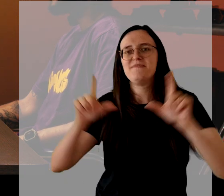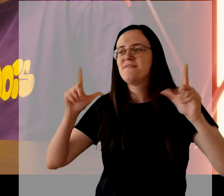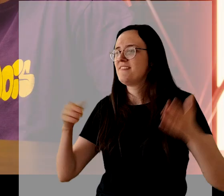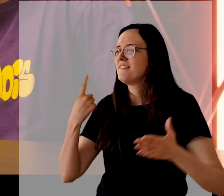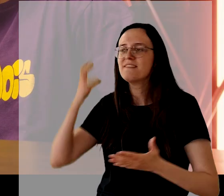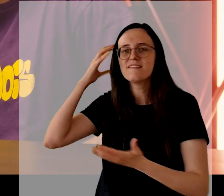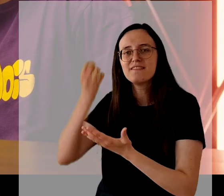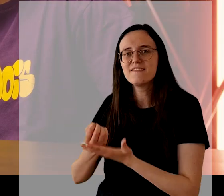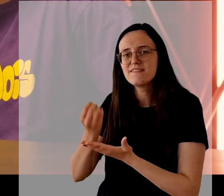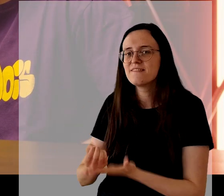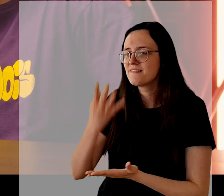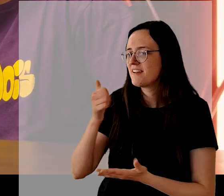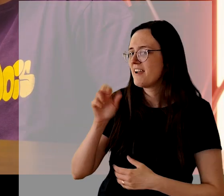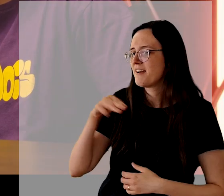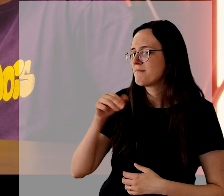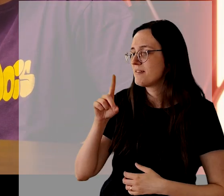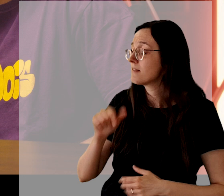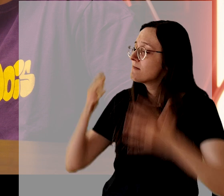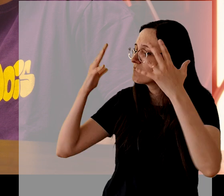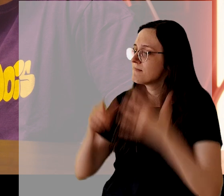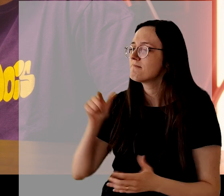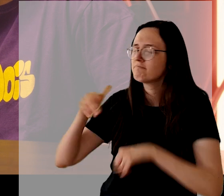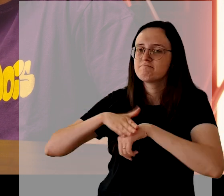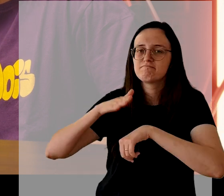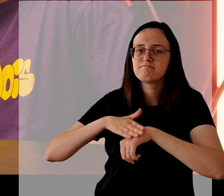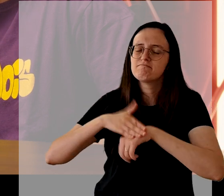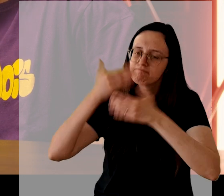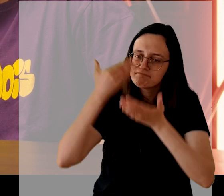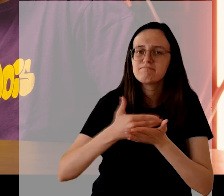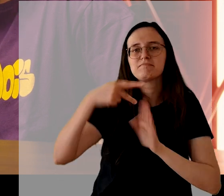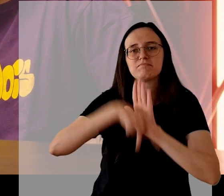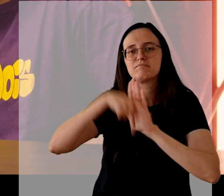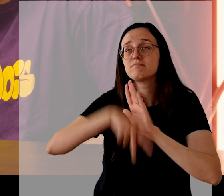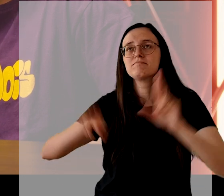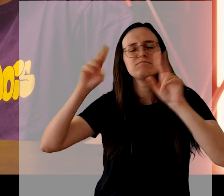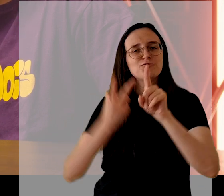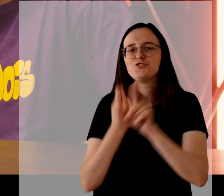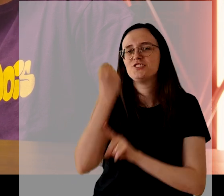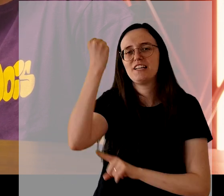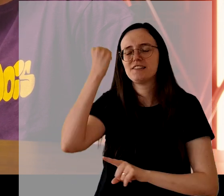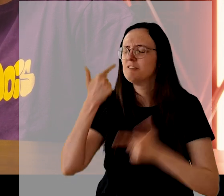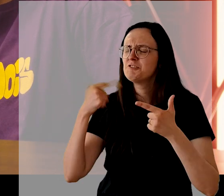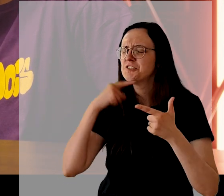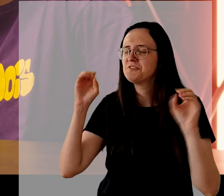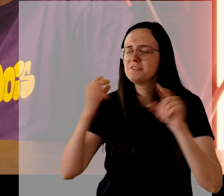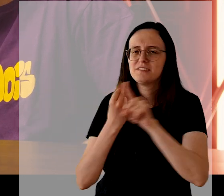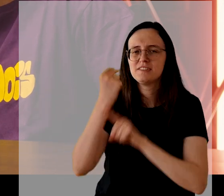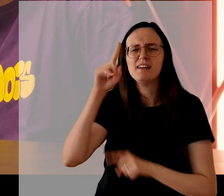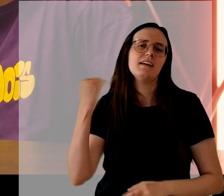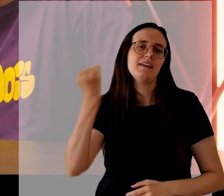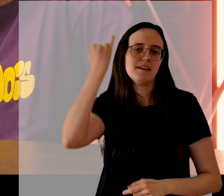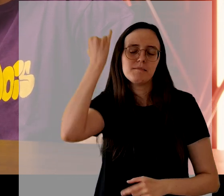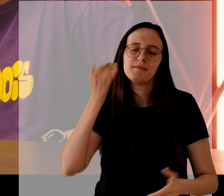nosso podcast da Armada. Parabéns pela iniciativa e que seja um sucesso. Sem dúvida vai ser. É bem